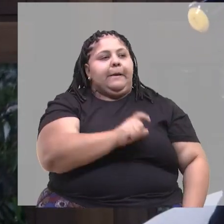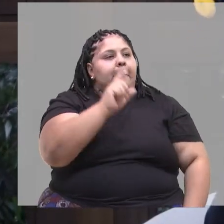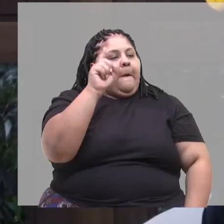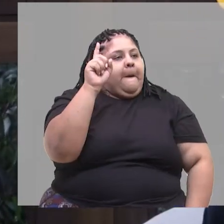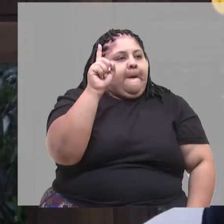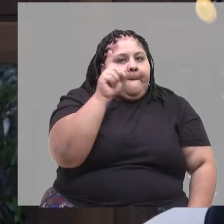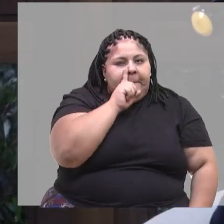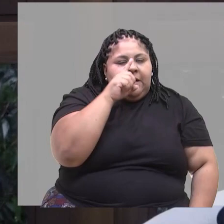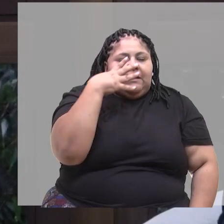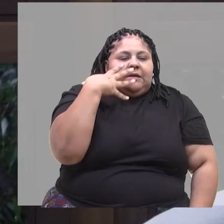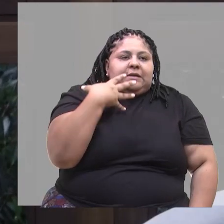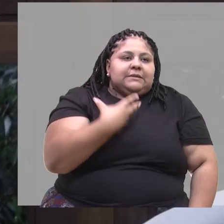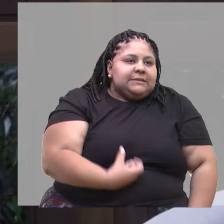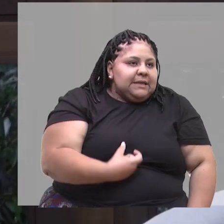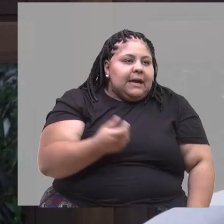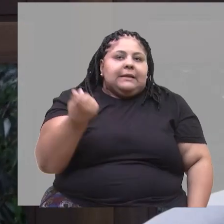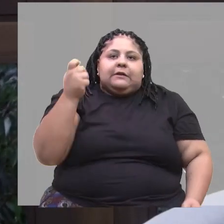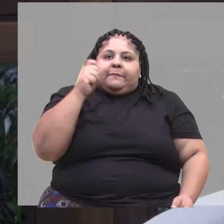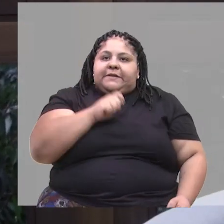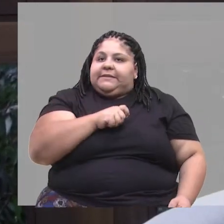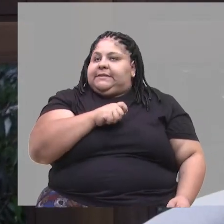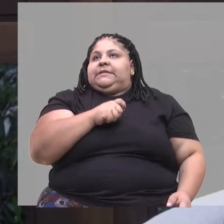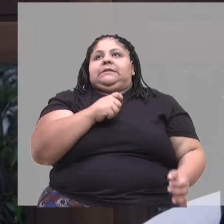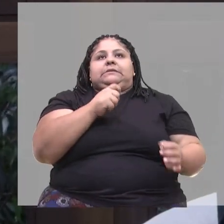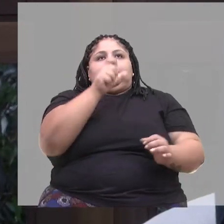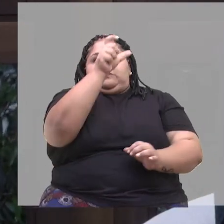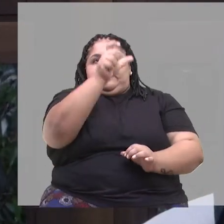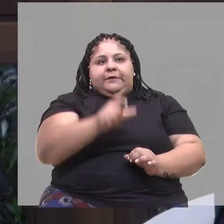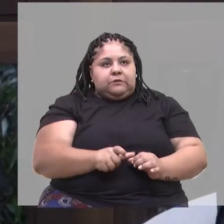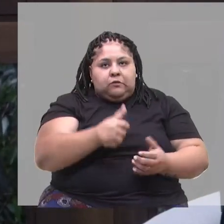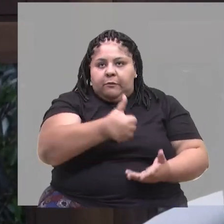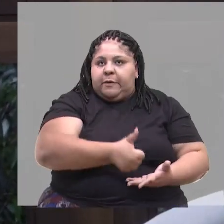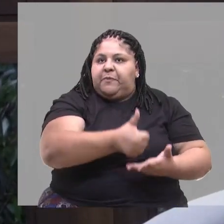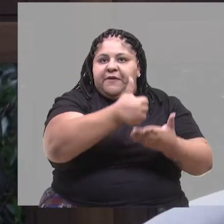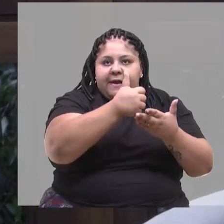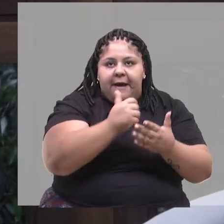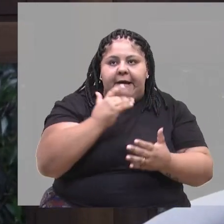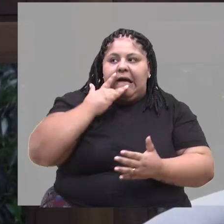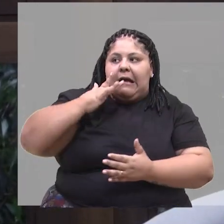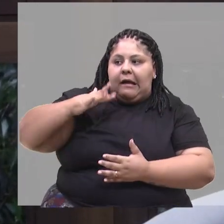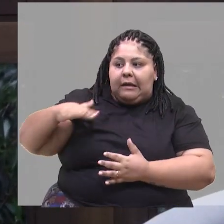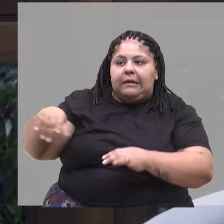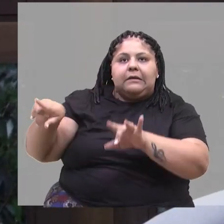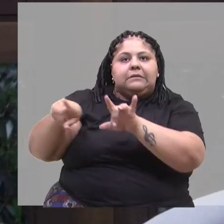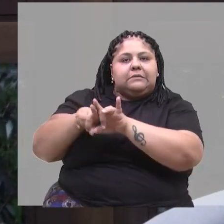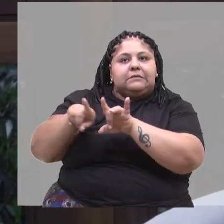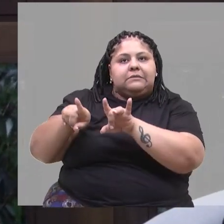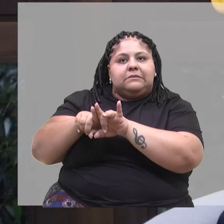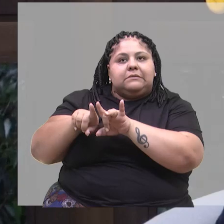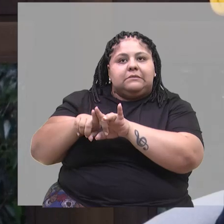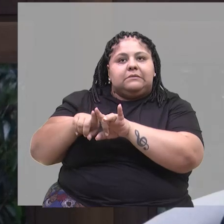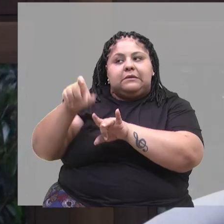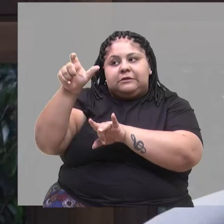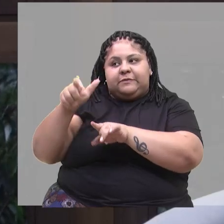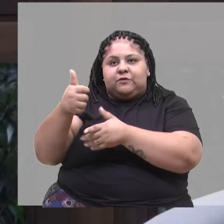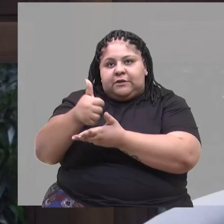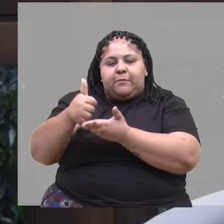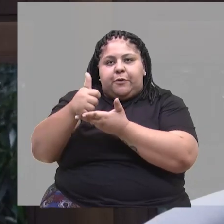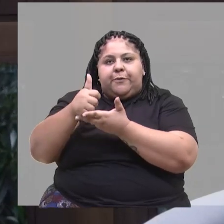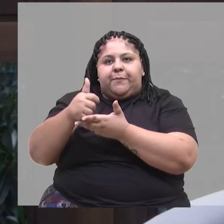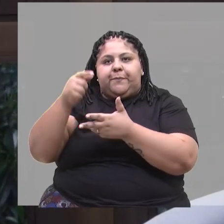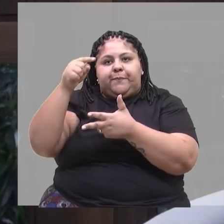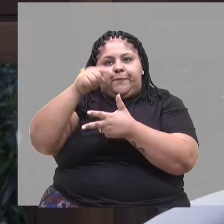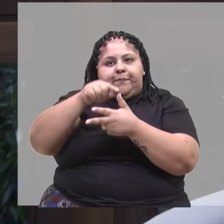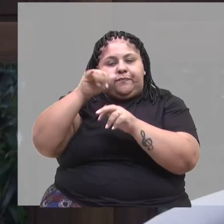exausta, aquela mãe precisa de alguém, aquela criança precisa de alguém, né? Então, e a rede de apoio? Então, eu acho que